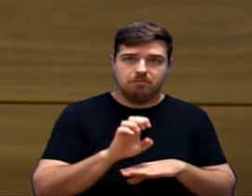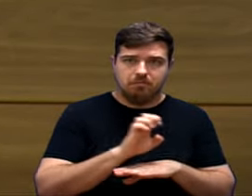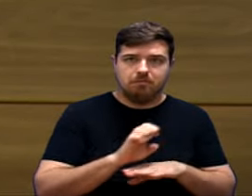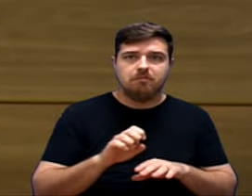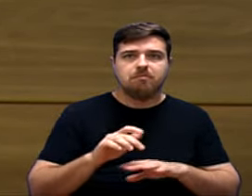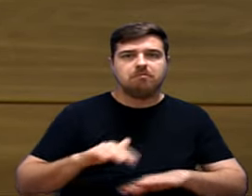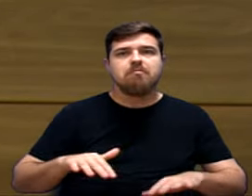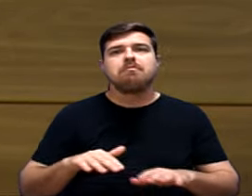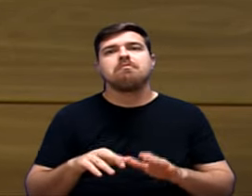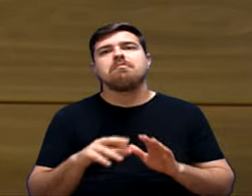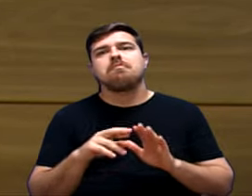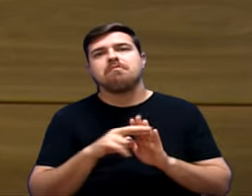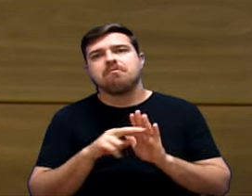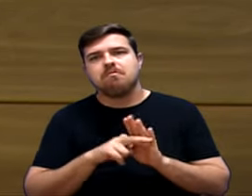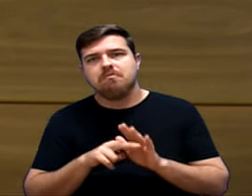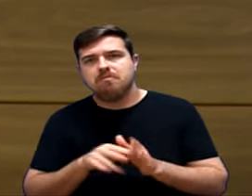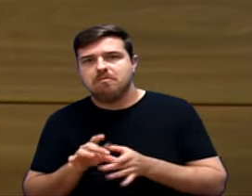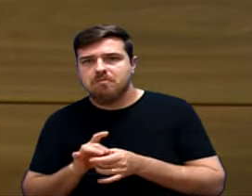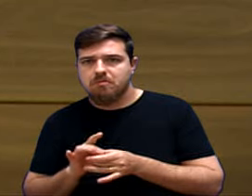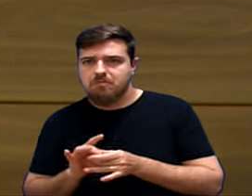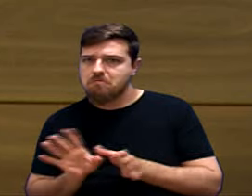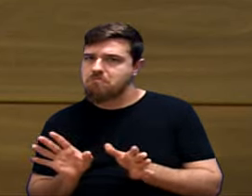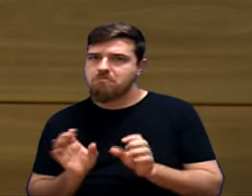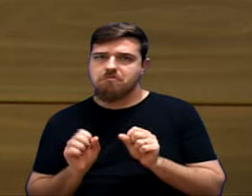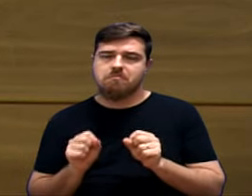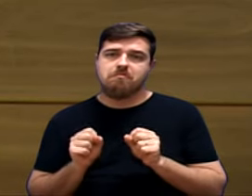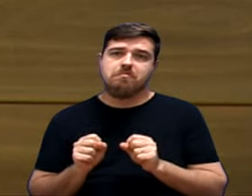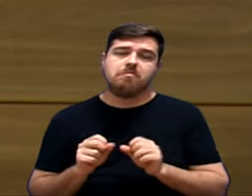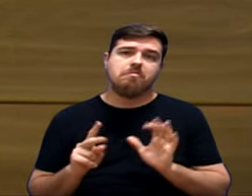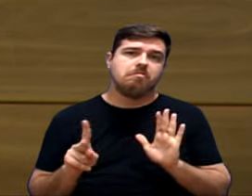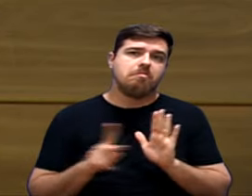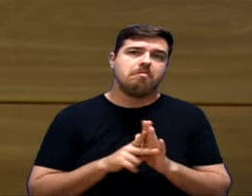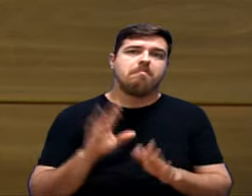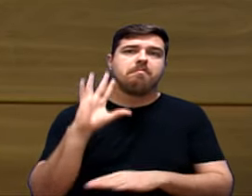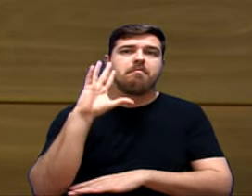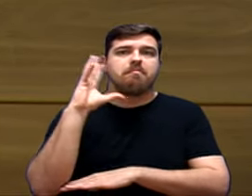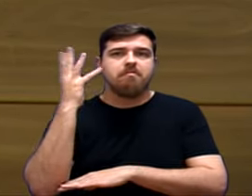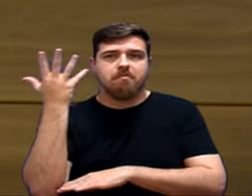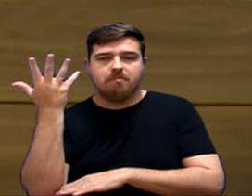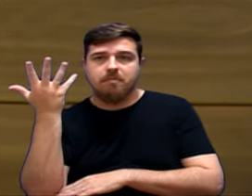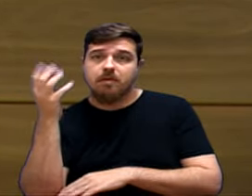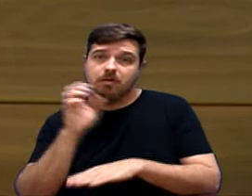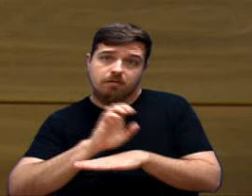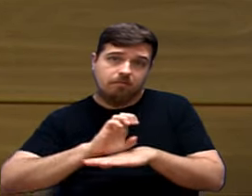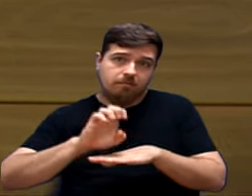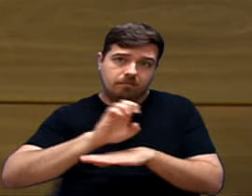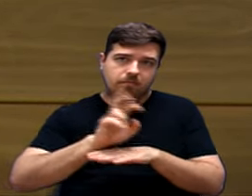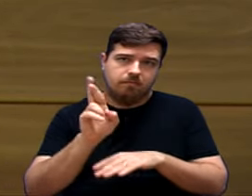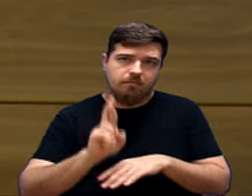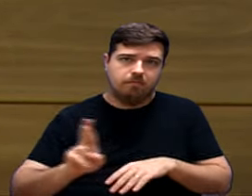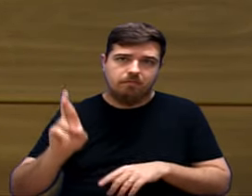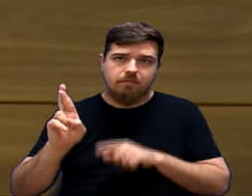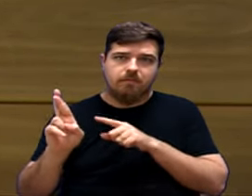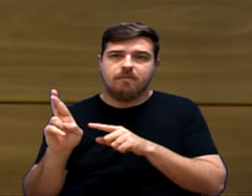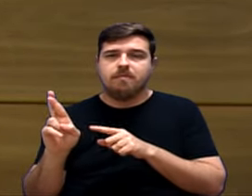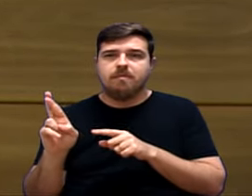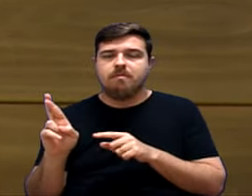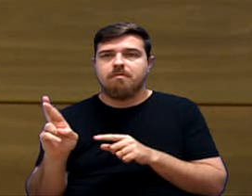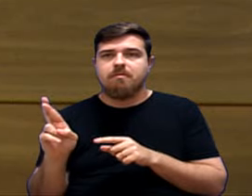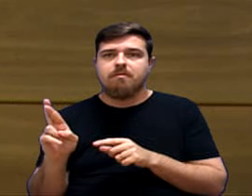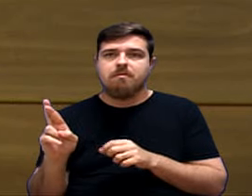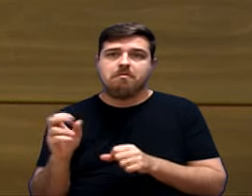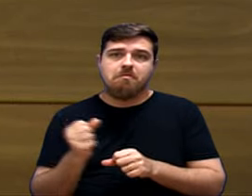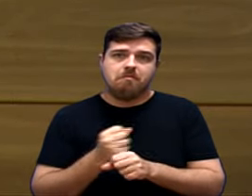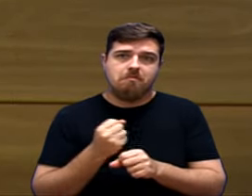externar né tanto o licenciamento ambiental ele é feito através do Estado porque ele é médio